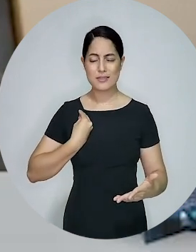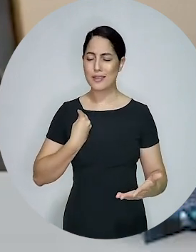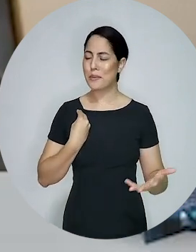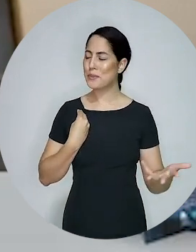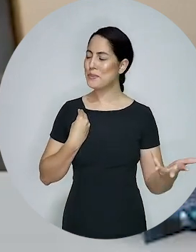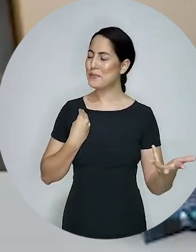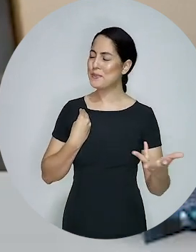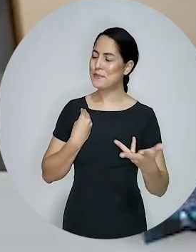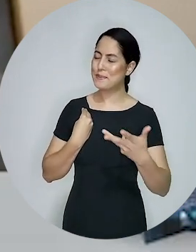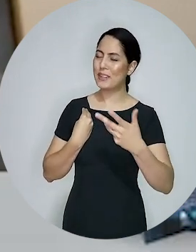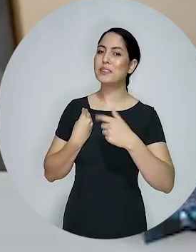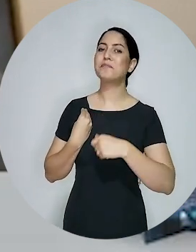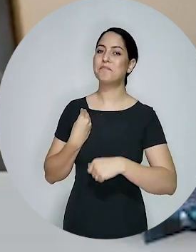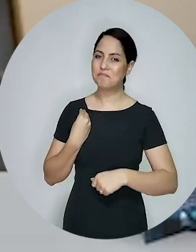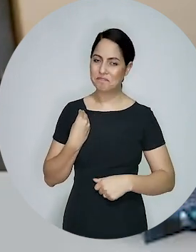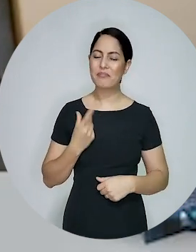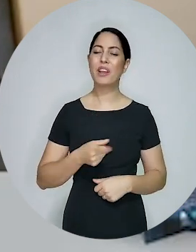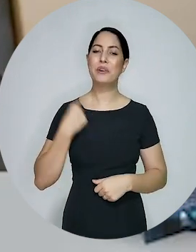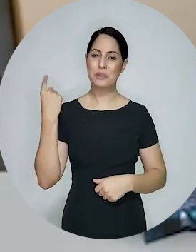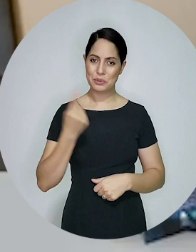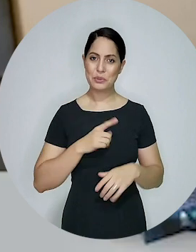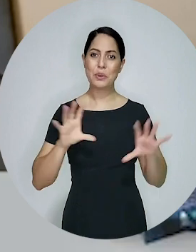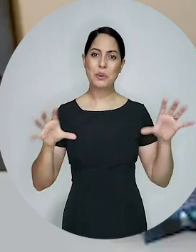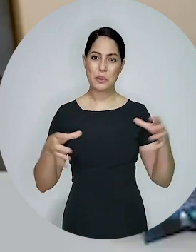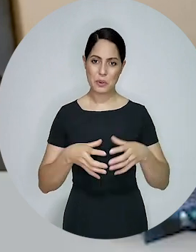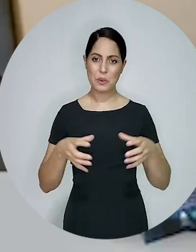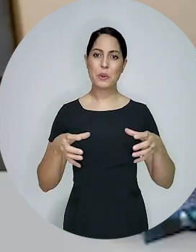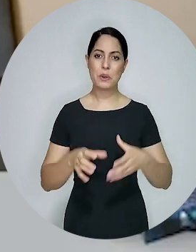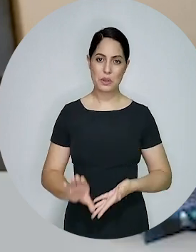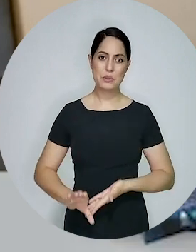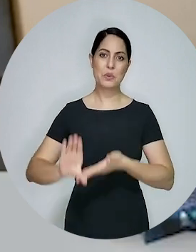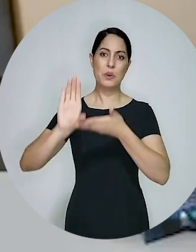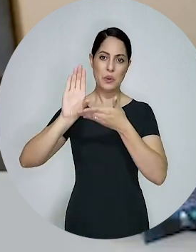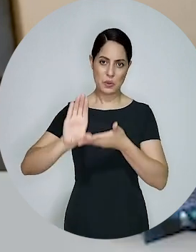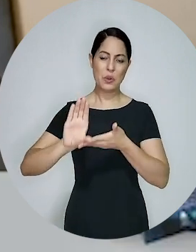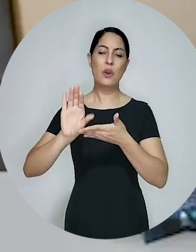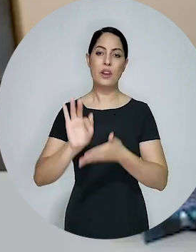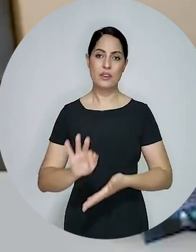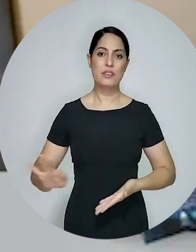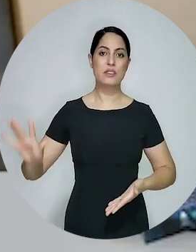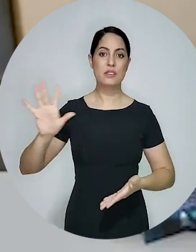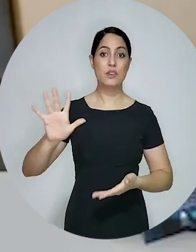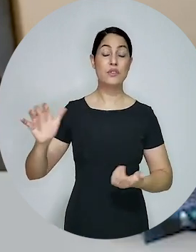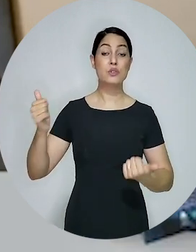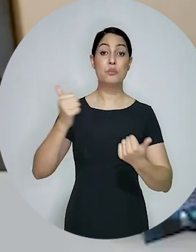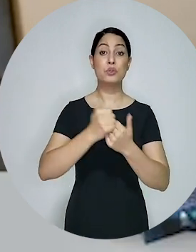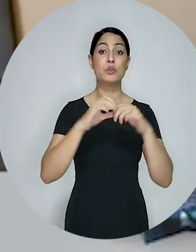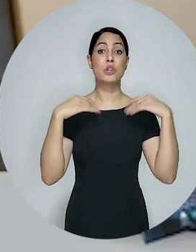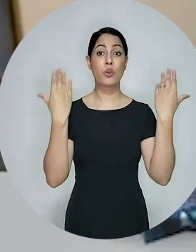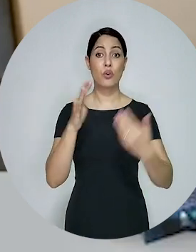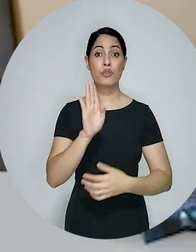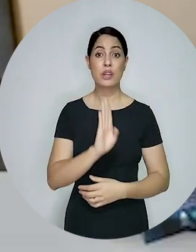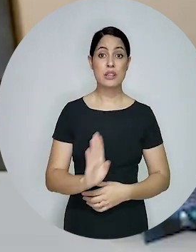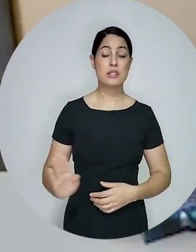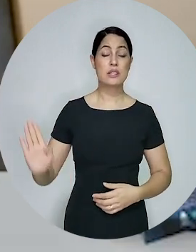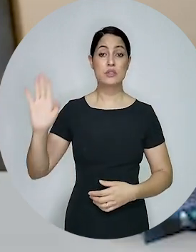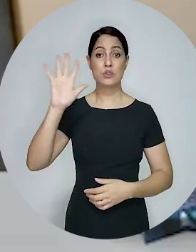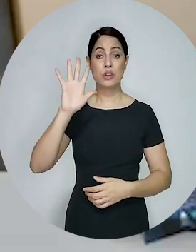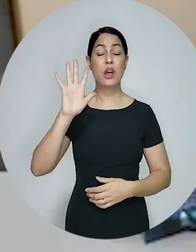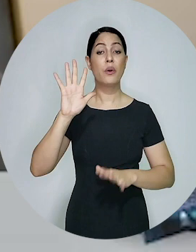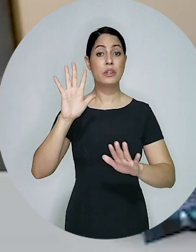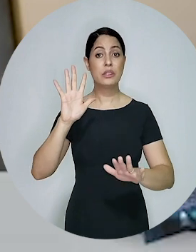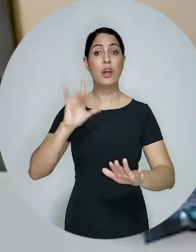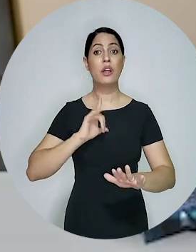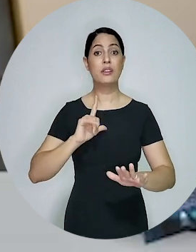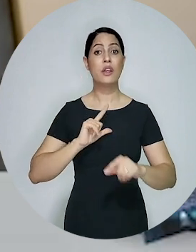relevantíssima participação na organização do nosso congresso, que substituiu a Conferência Nacional, que